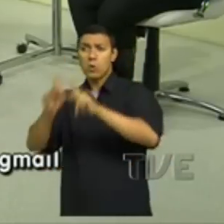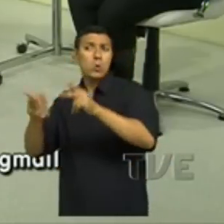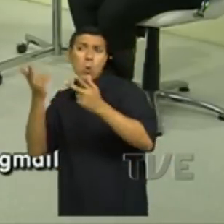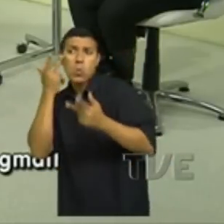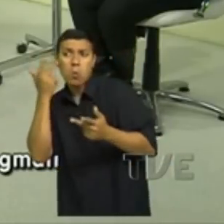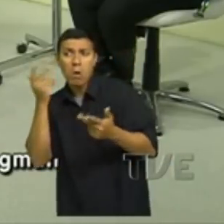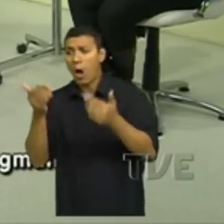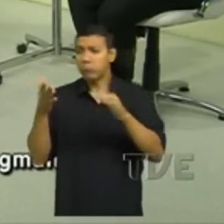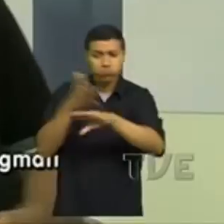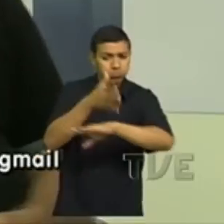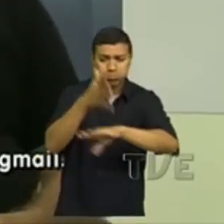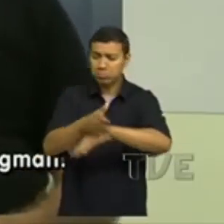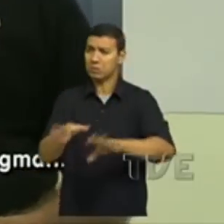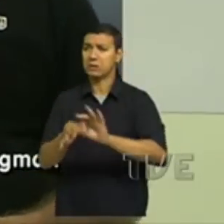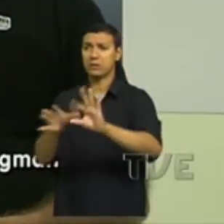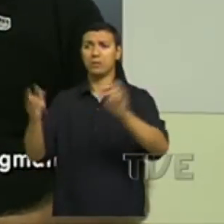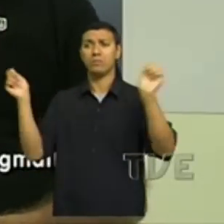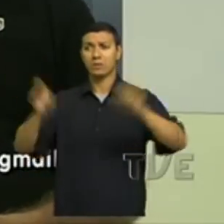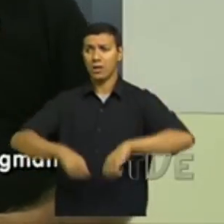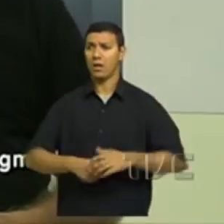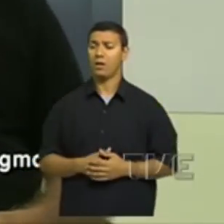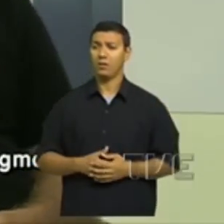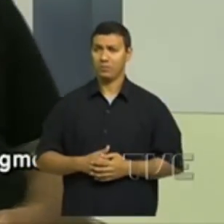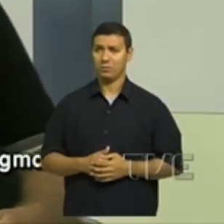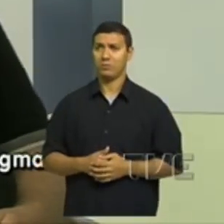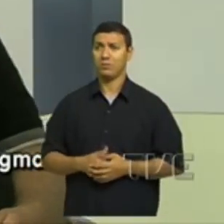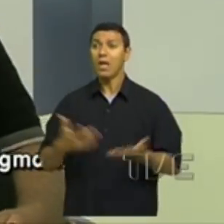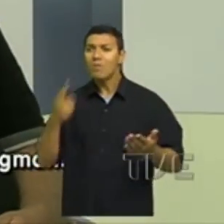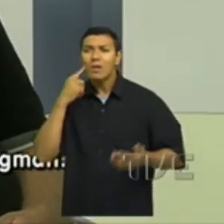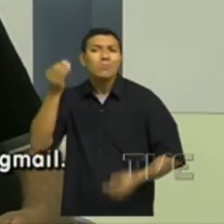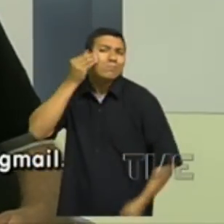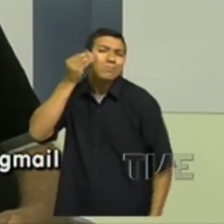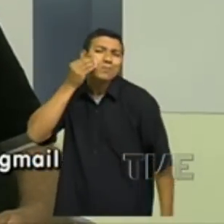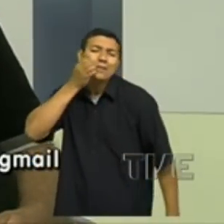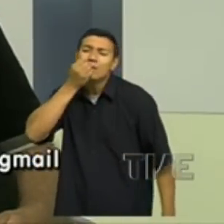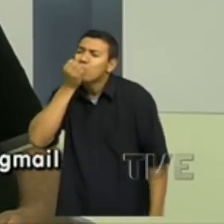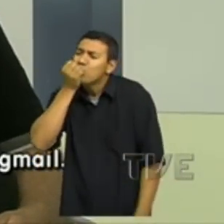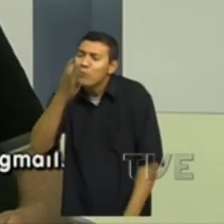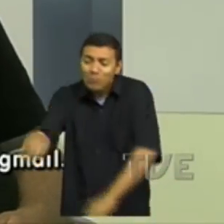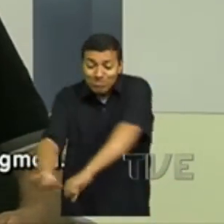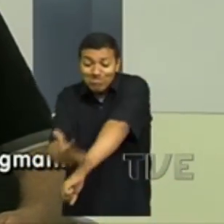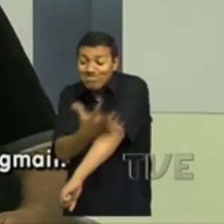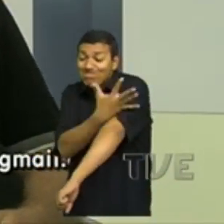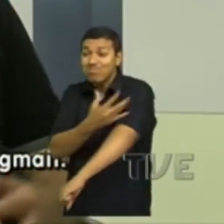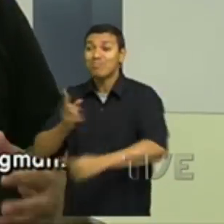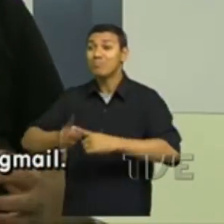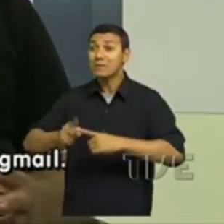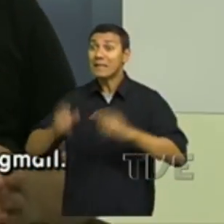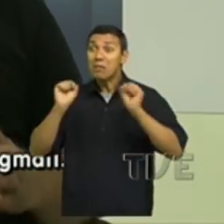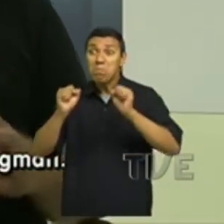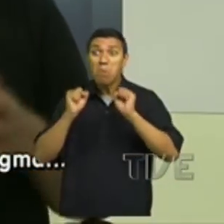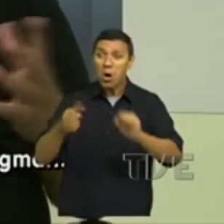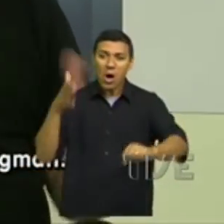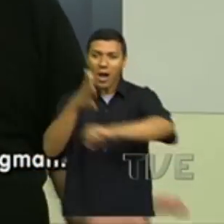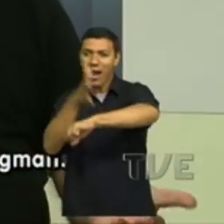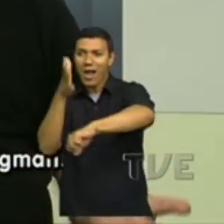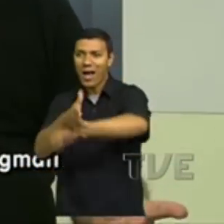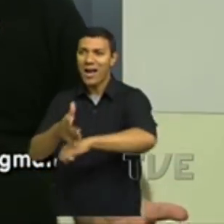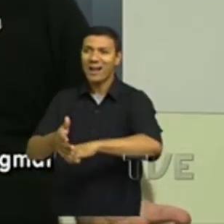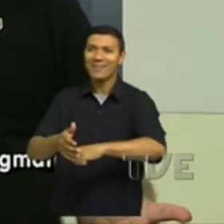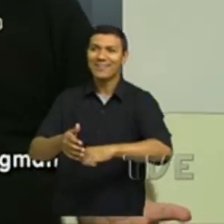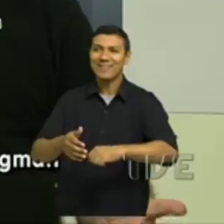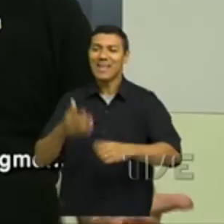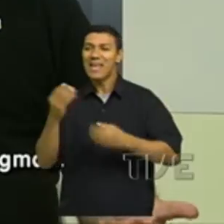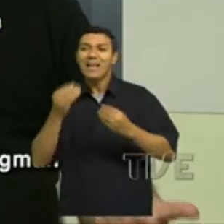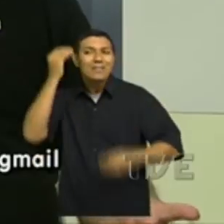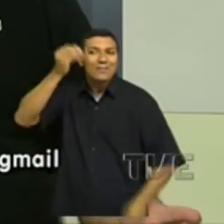para prestigiar esses filmes. Isso daí vai ser uma experiência incrível. Eu acho que quem puder compartilhar